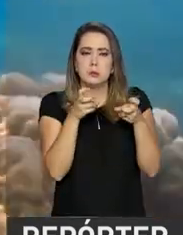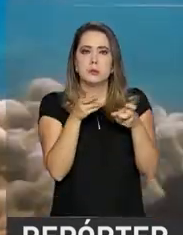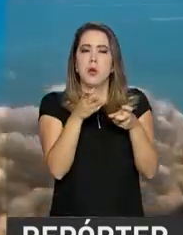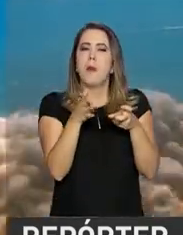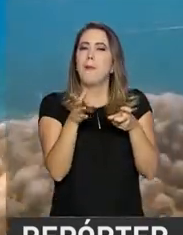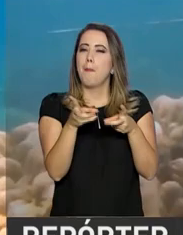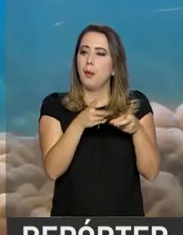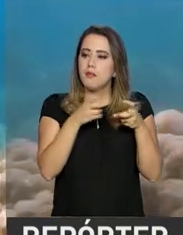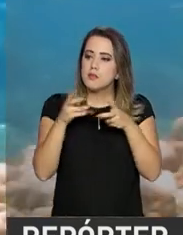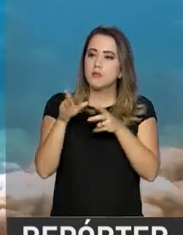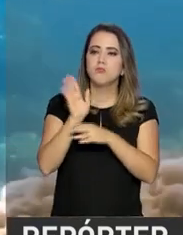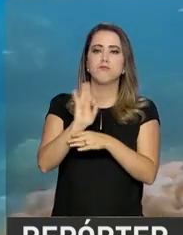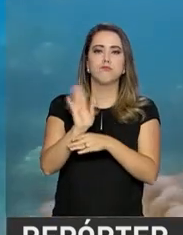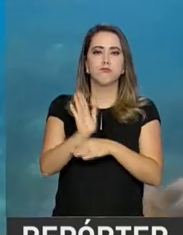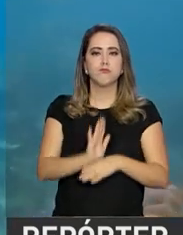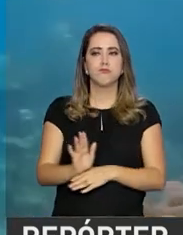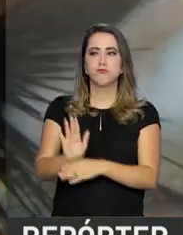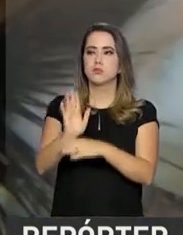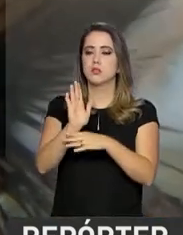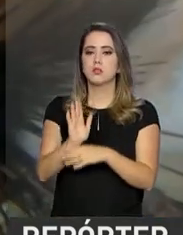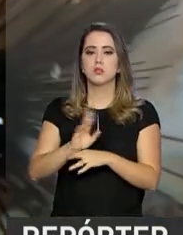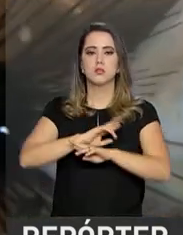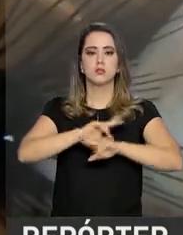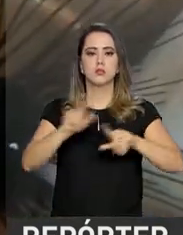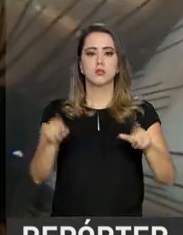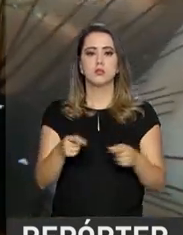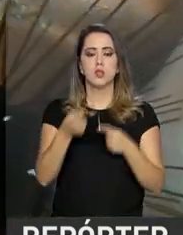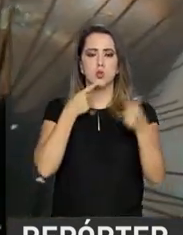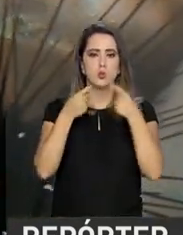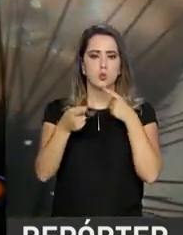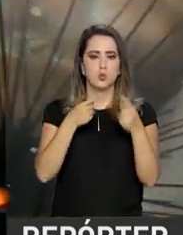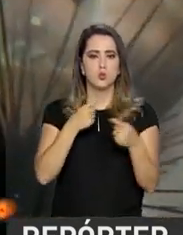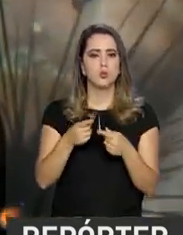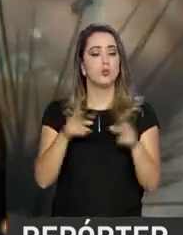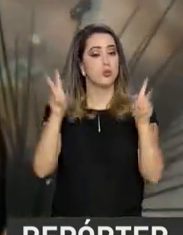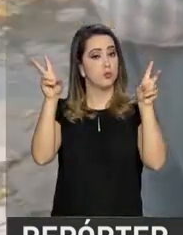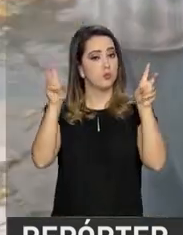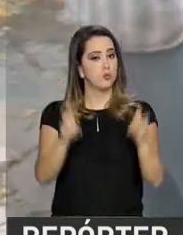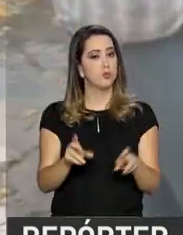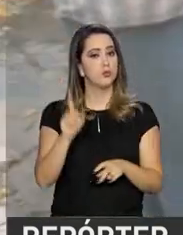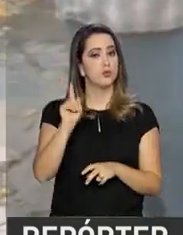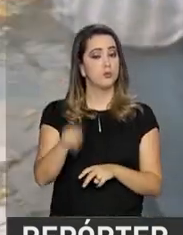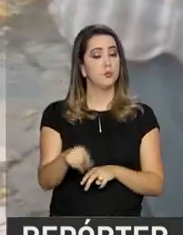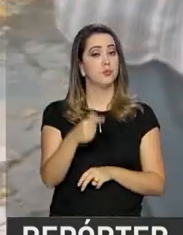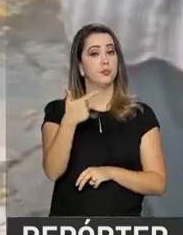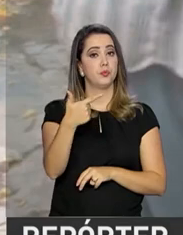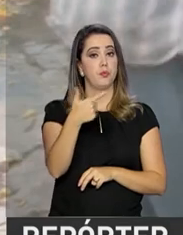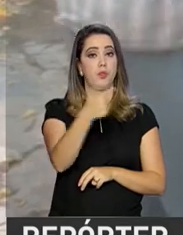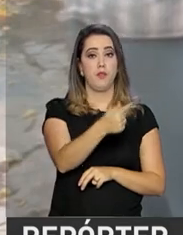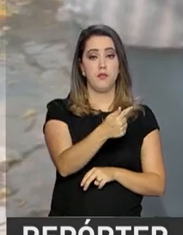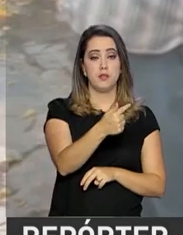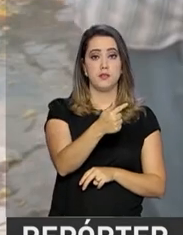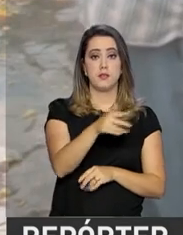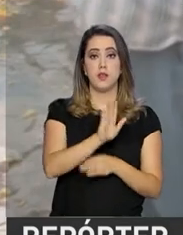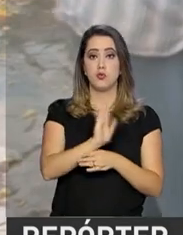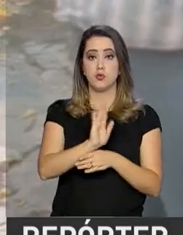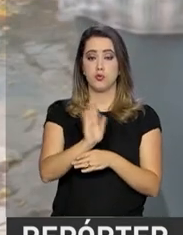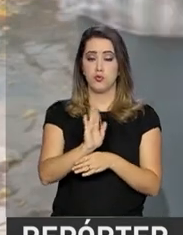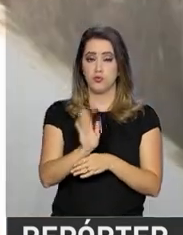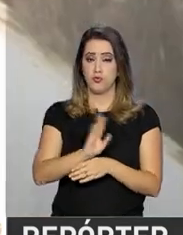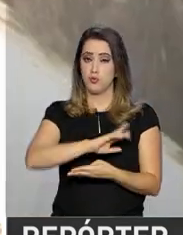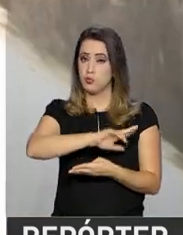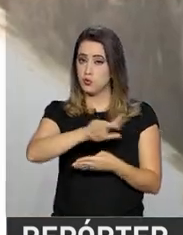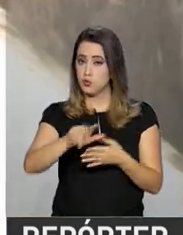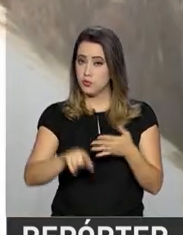com diferentes percepções e discussões sobre o tema são vinte e sete documentários e cinco infecções